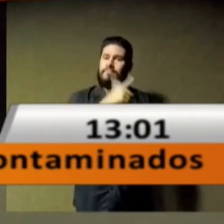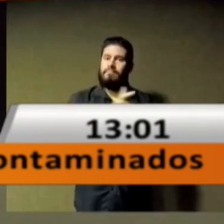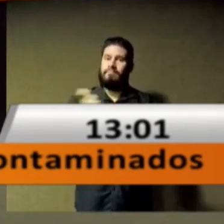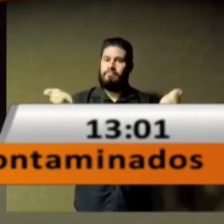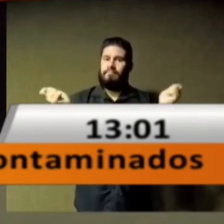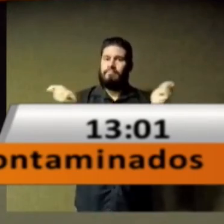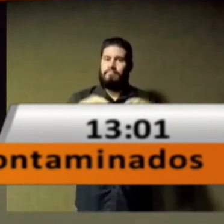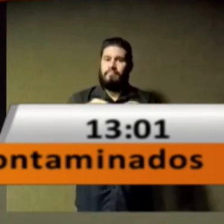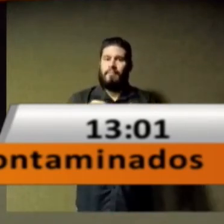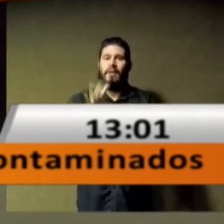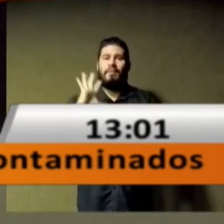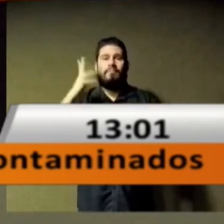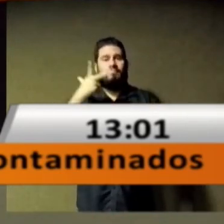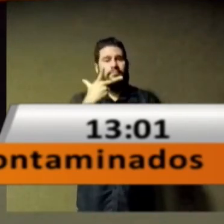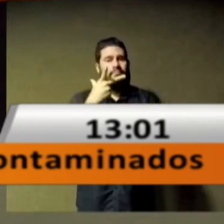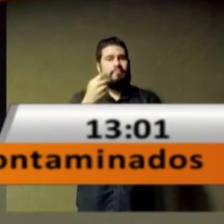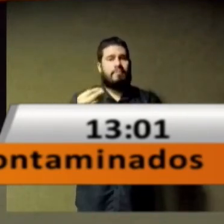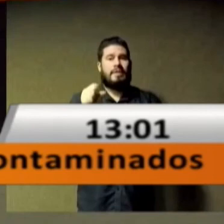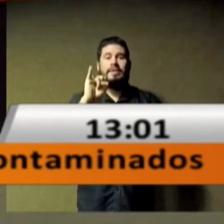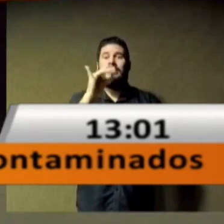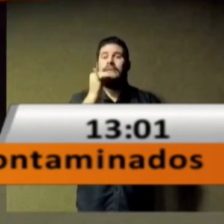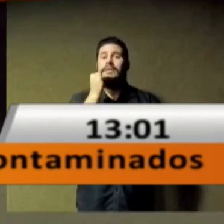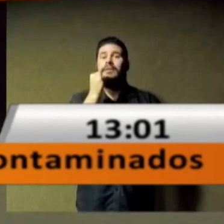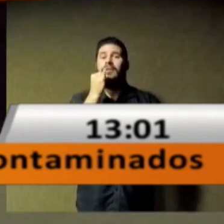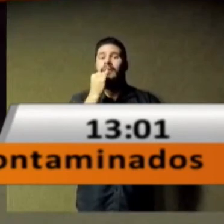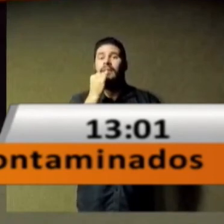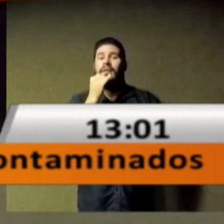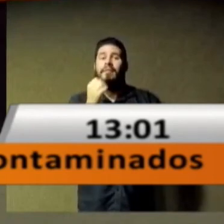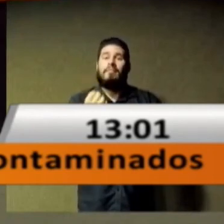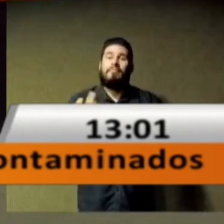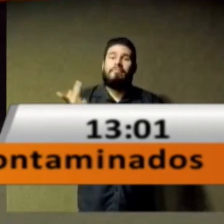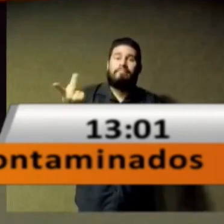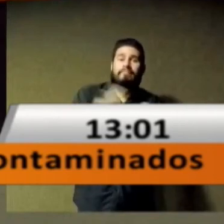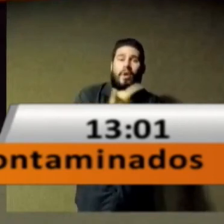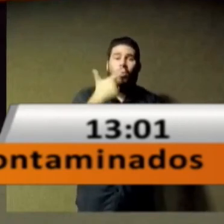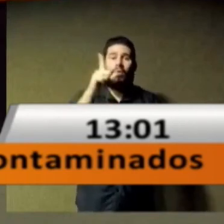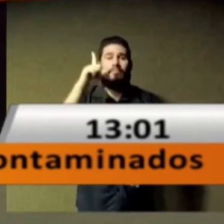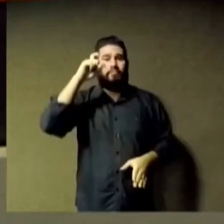enfrentar caso a gente receba aí uma outra situação mais difícil do coronavírus.